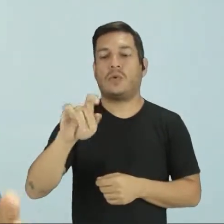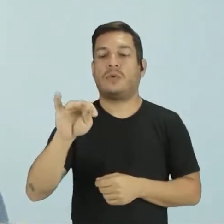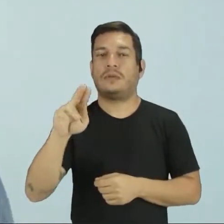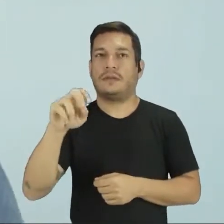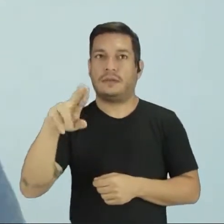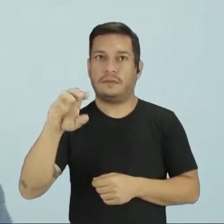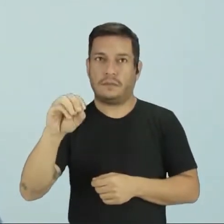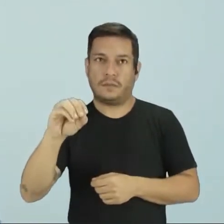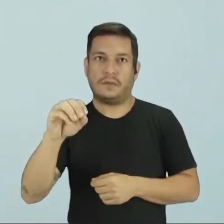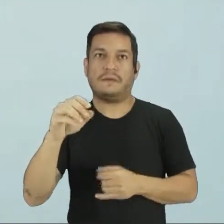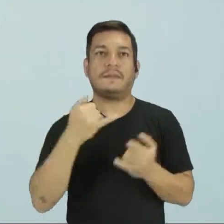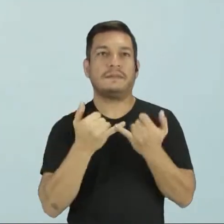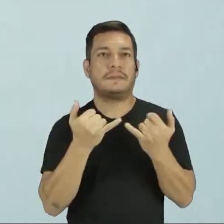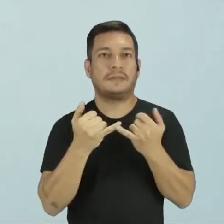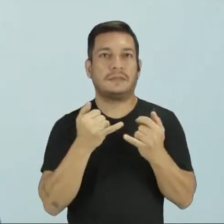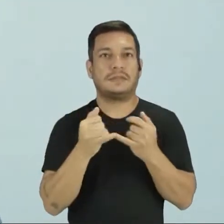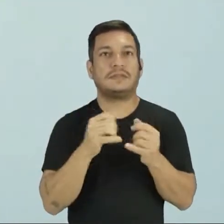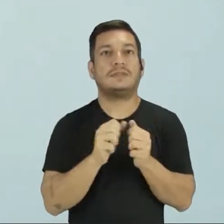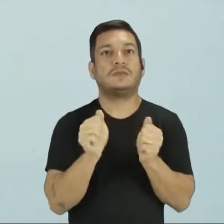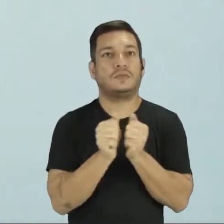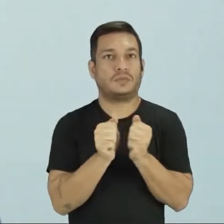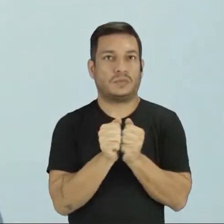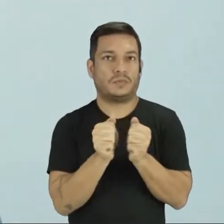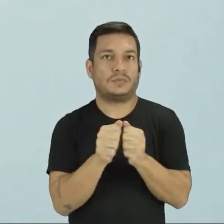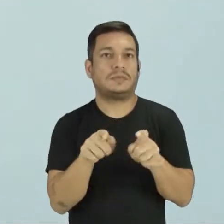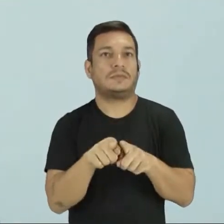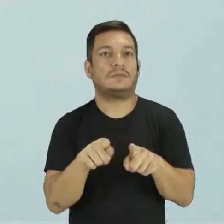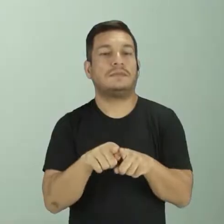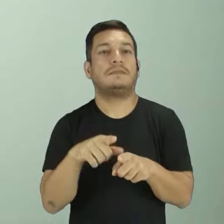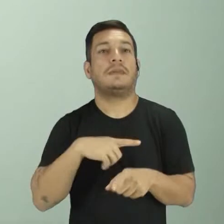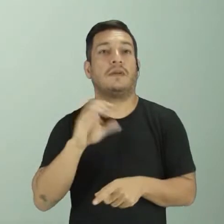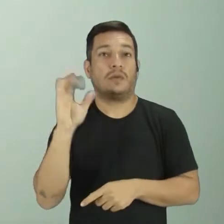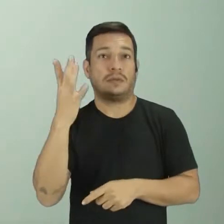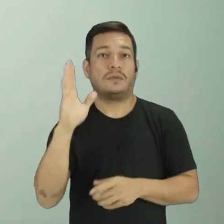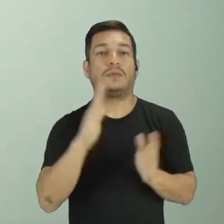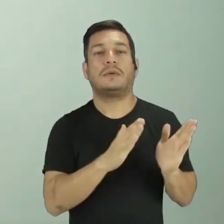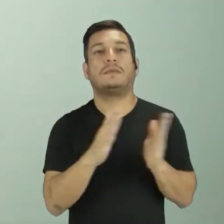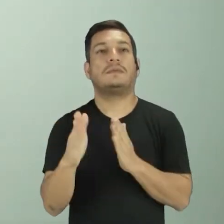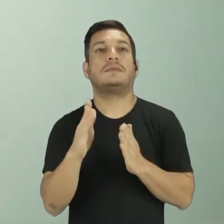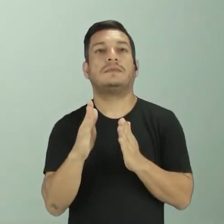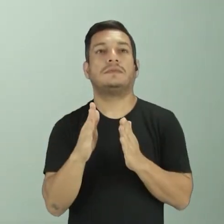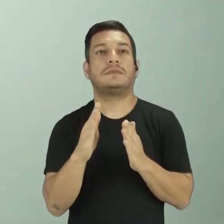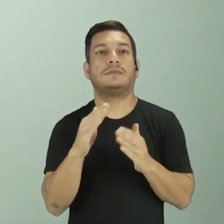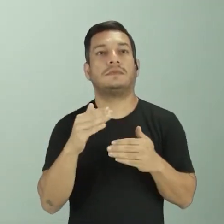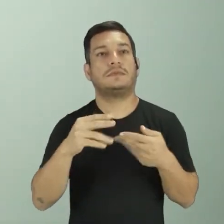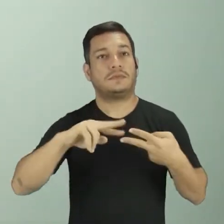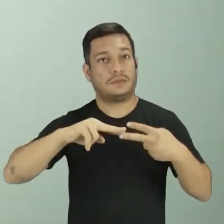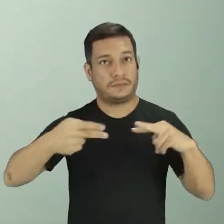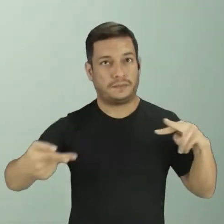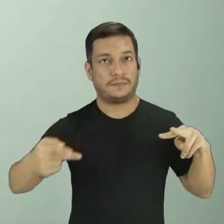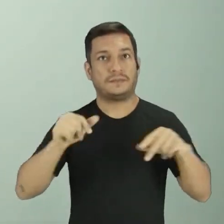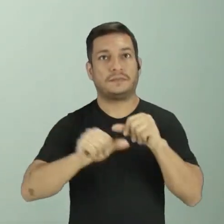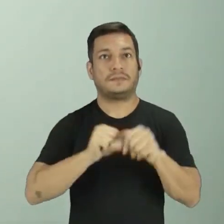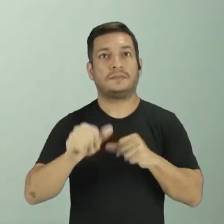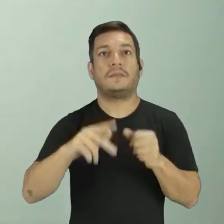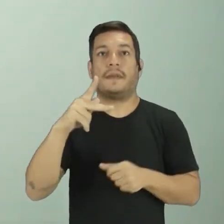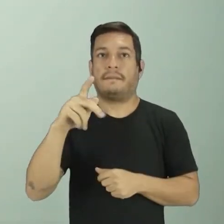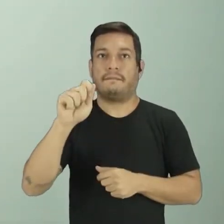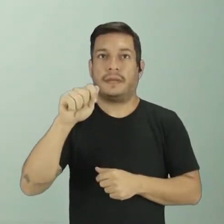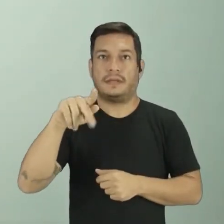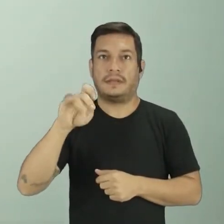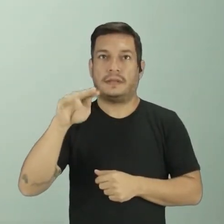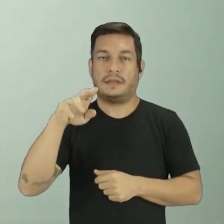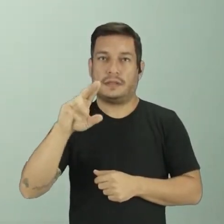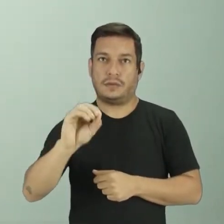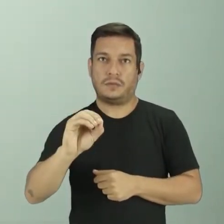se parear, condensadinhos, ficar prontos para sofrer o processo de permutação gênica. No paquítemo,